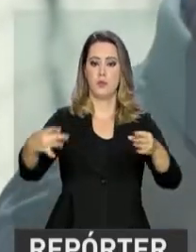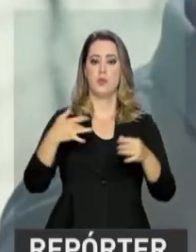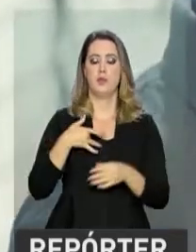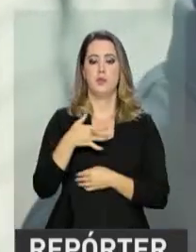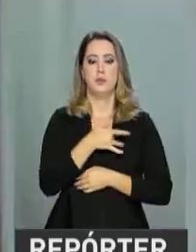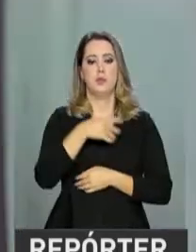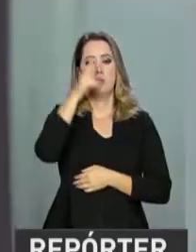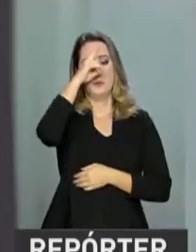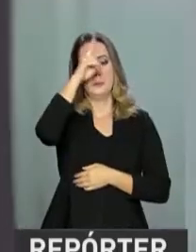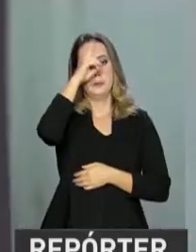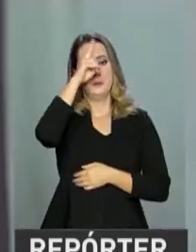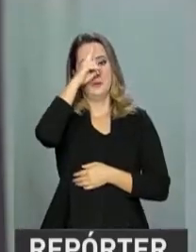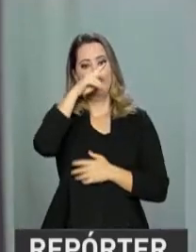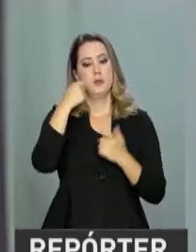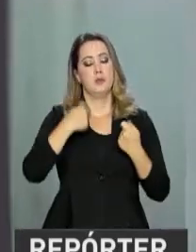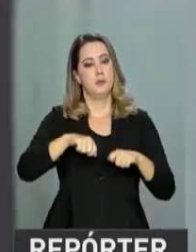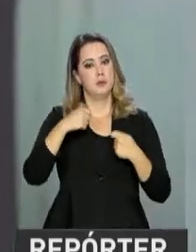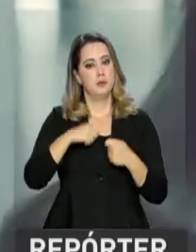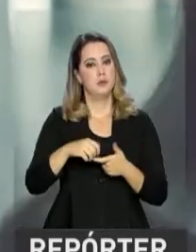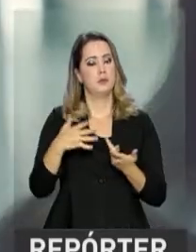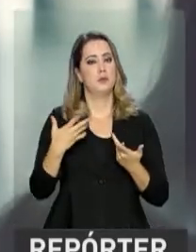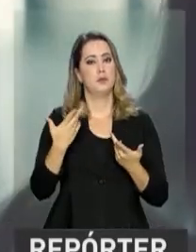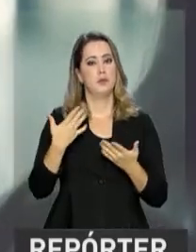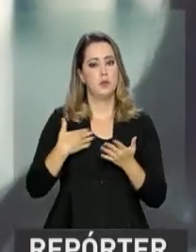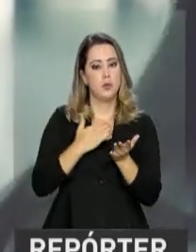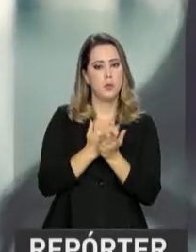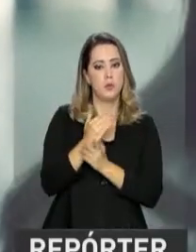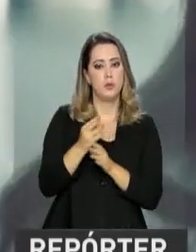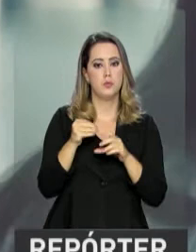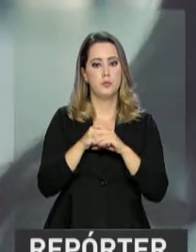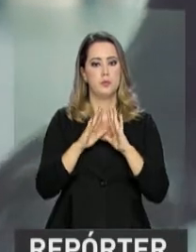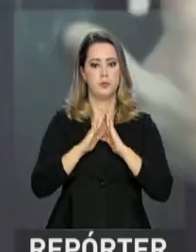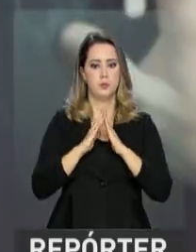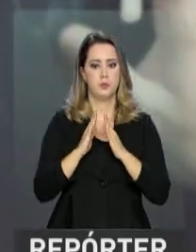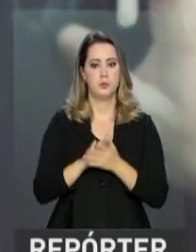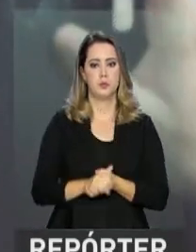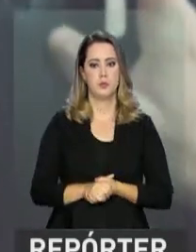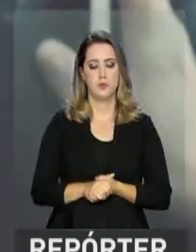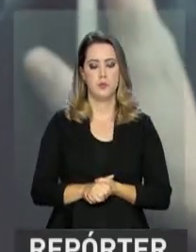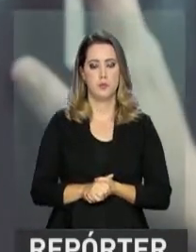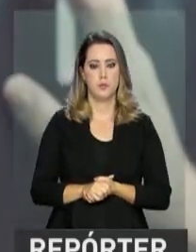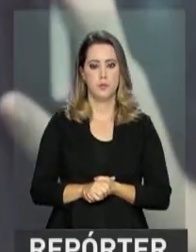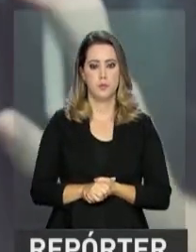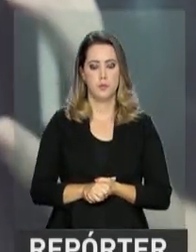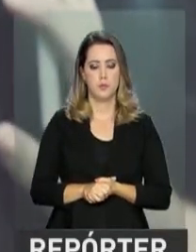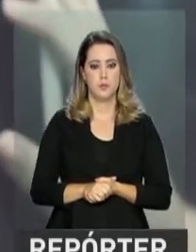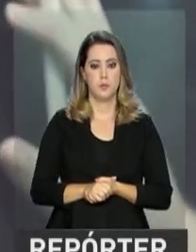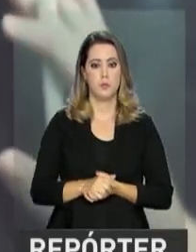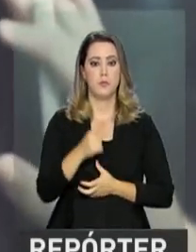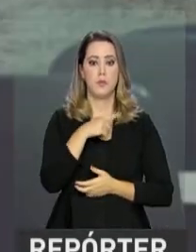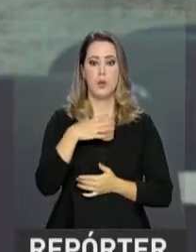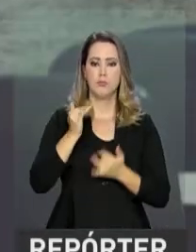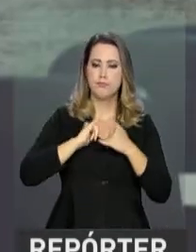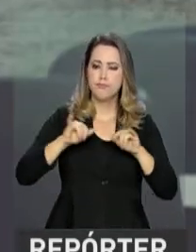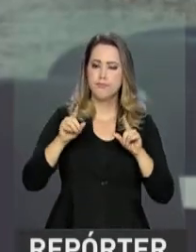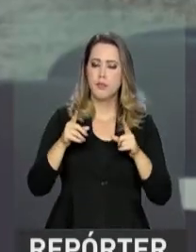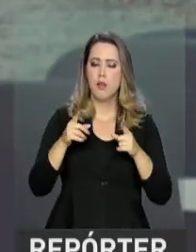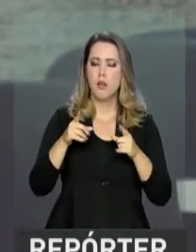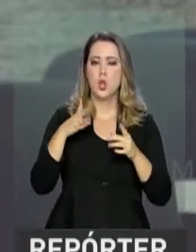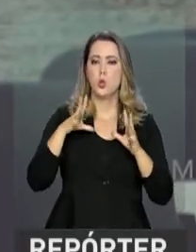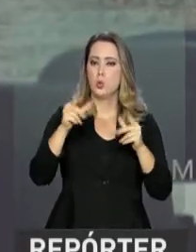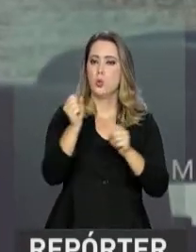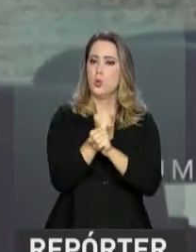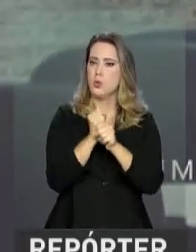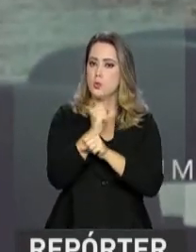saúde lembra que o combate ao mosquito deve começar dentro de casa todos os anos o exige tira a vida de